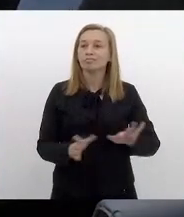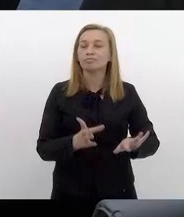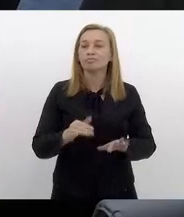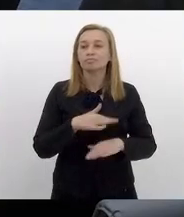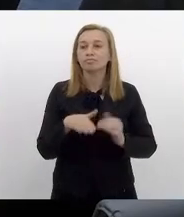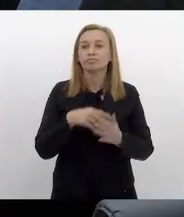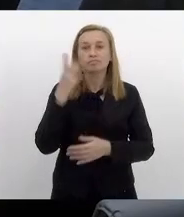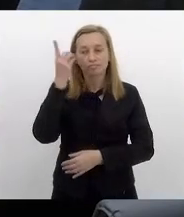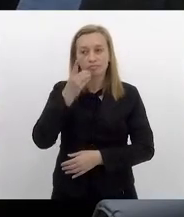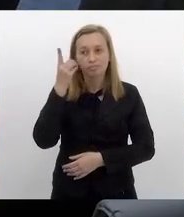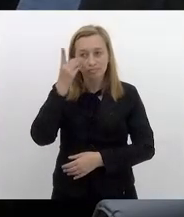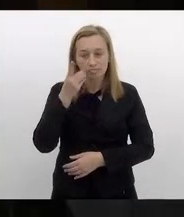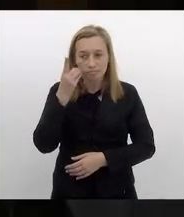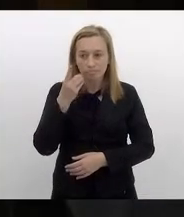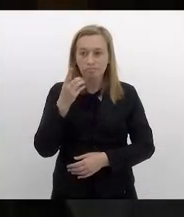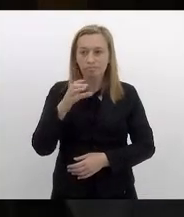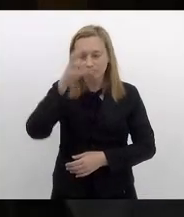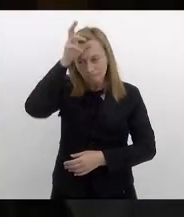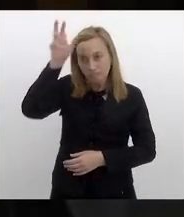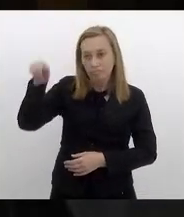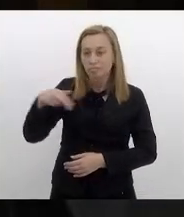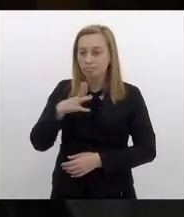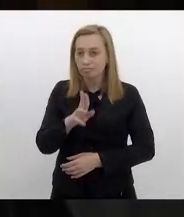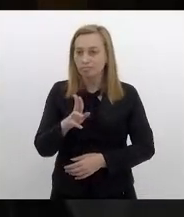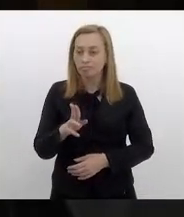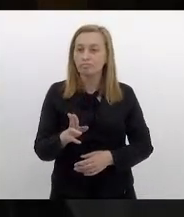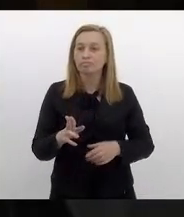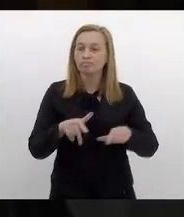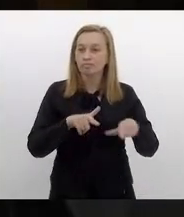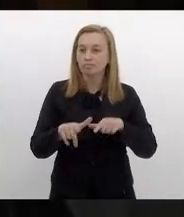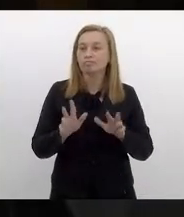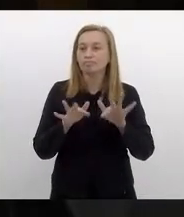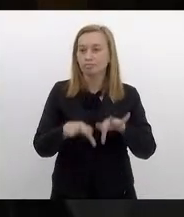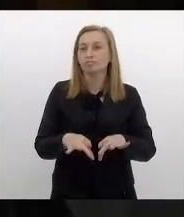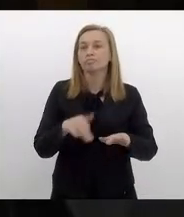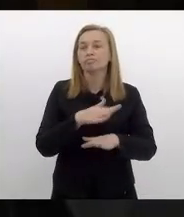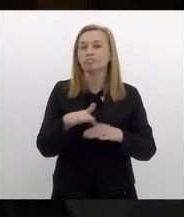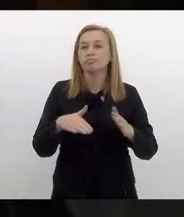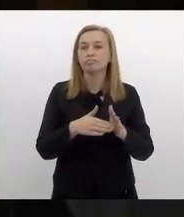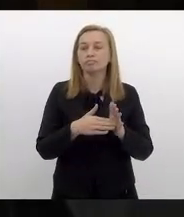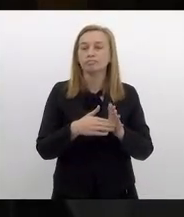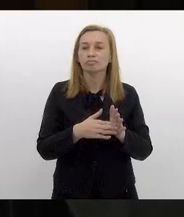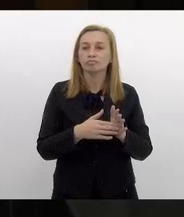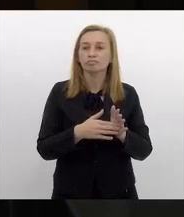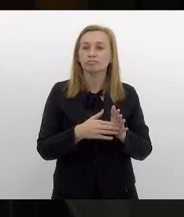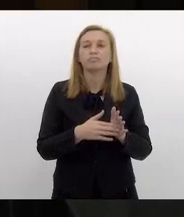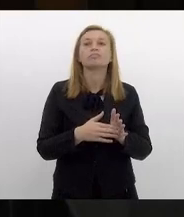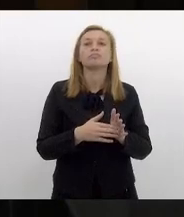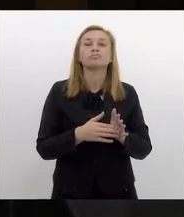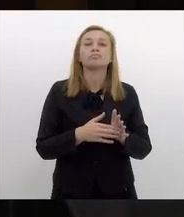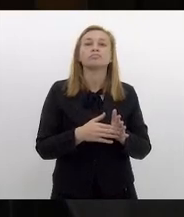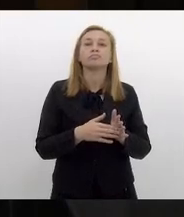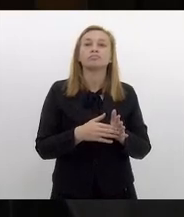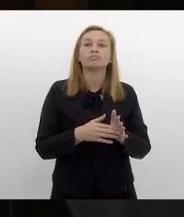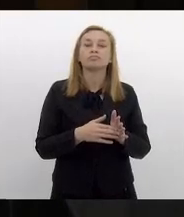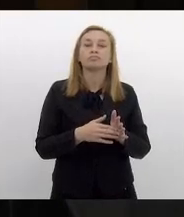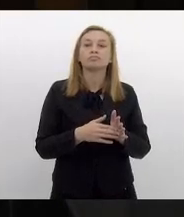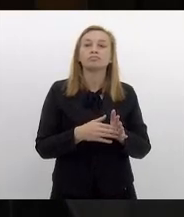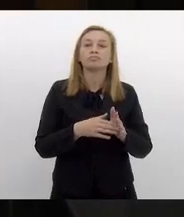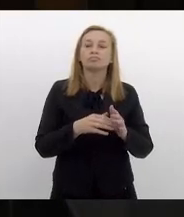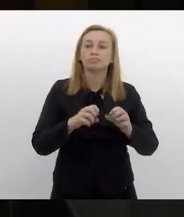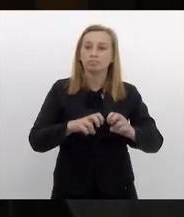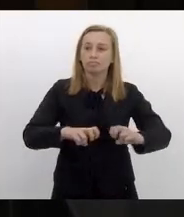deputados, deputada Tiaju, que preside esse expediente final, cidadãos e cidadãs aqui presentes no plenário,